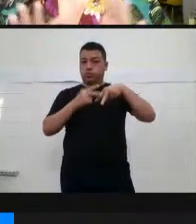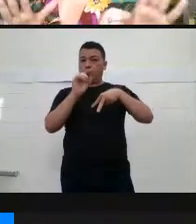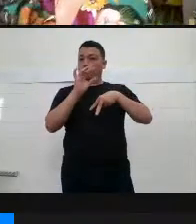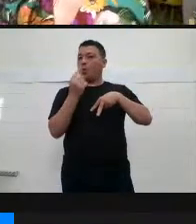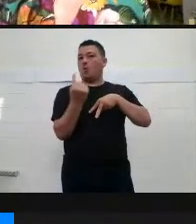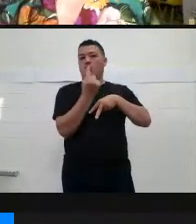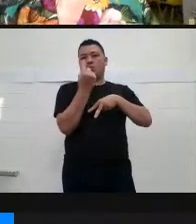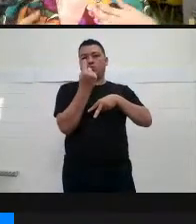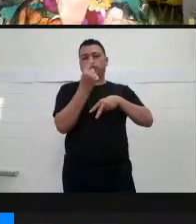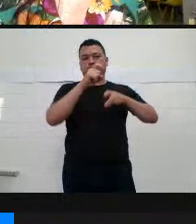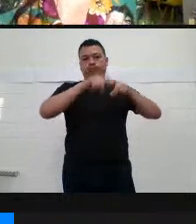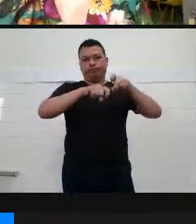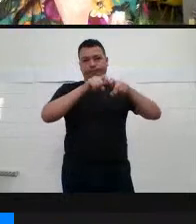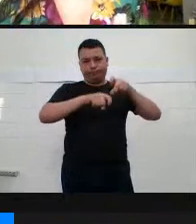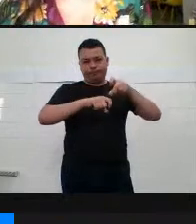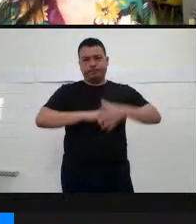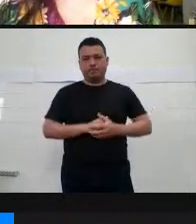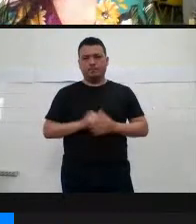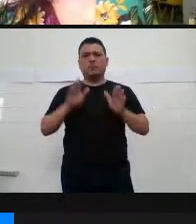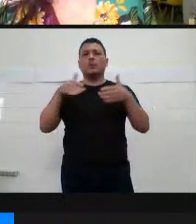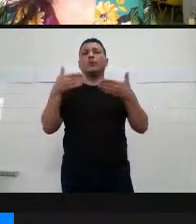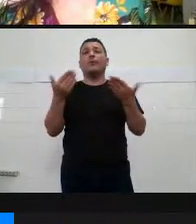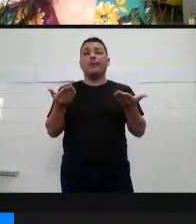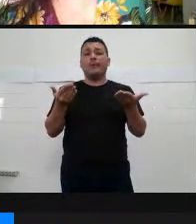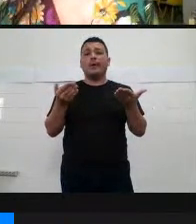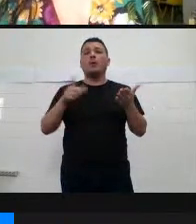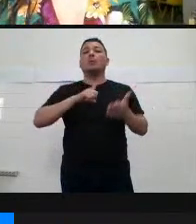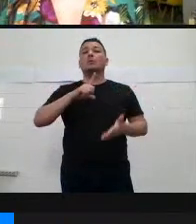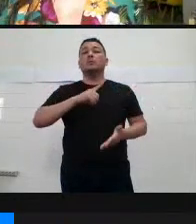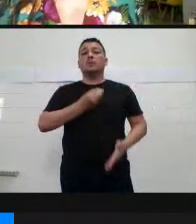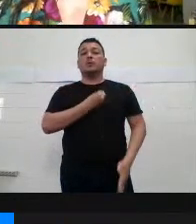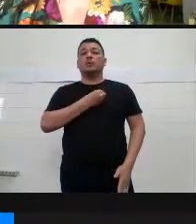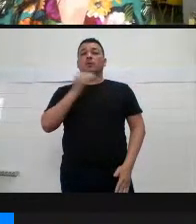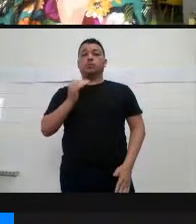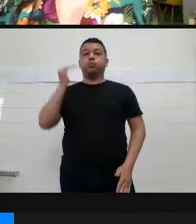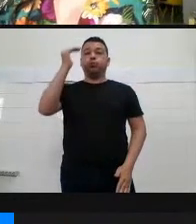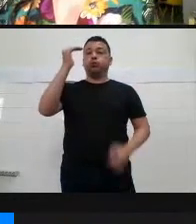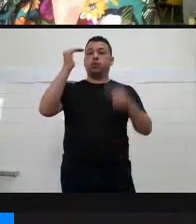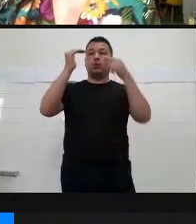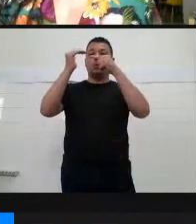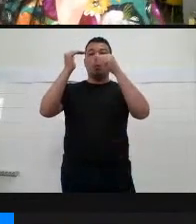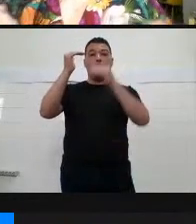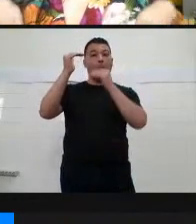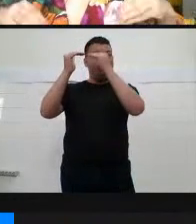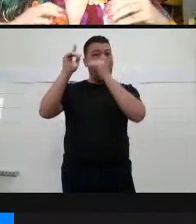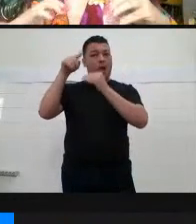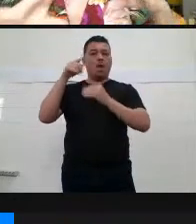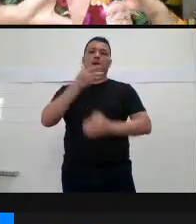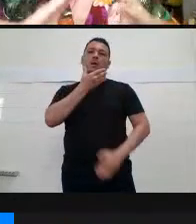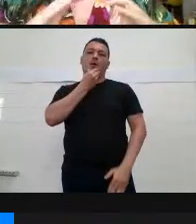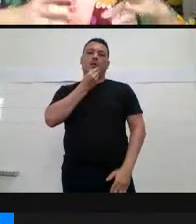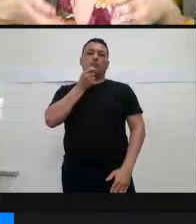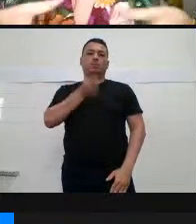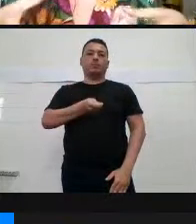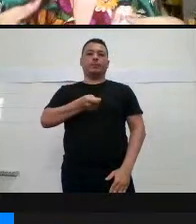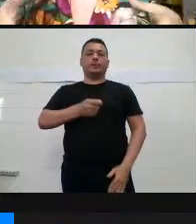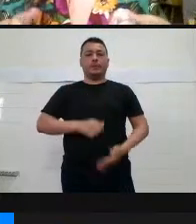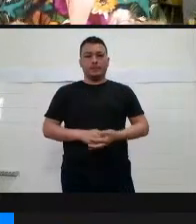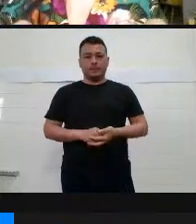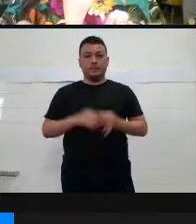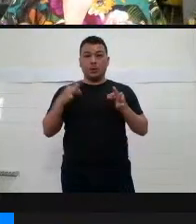sexo. E justamente qual é o sexo que existe? O masculino. Então, toda